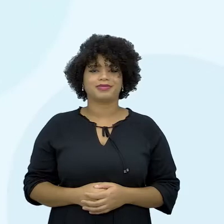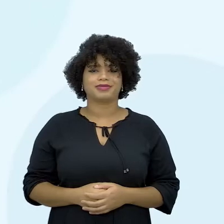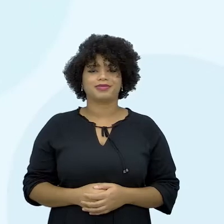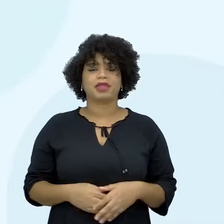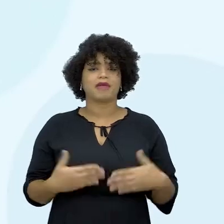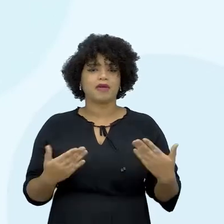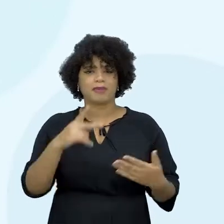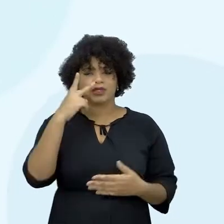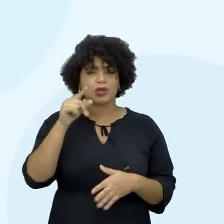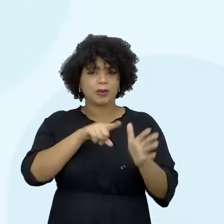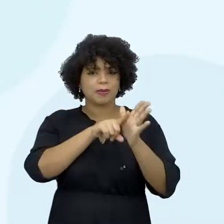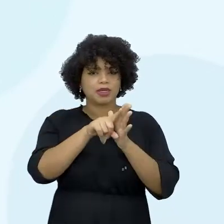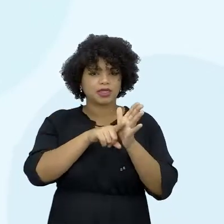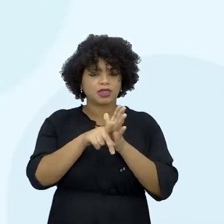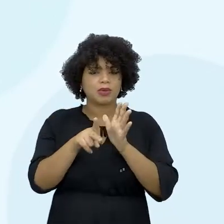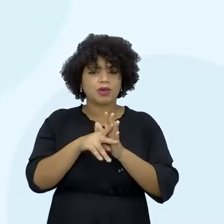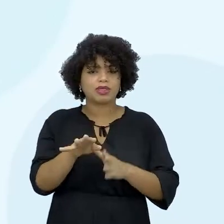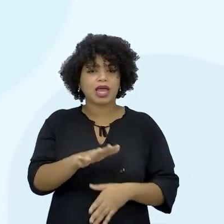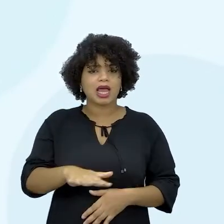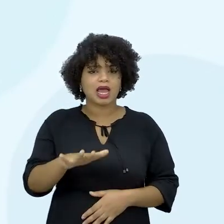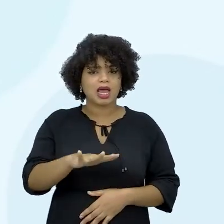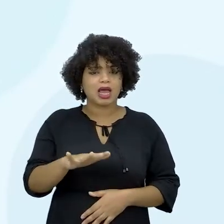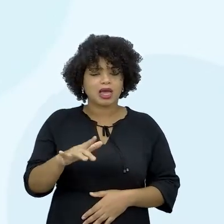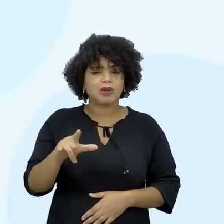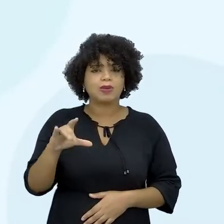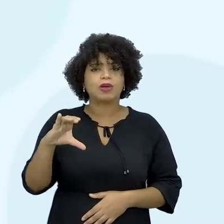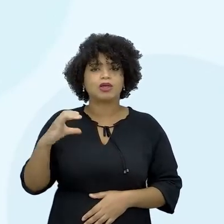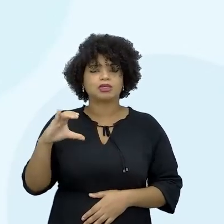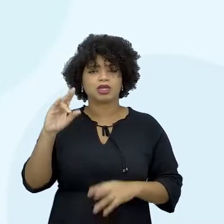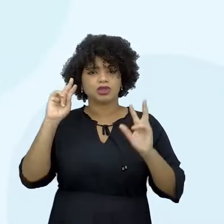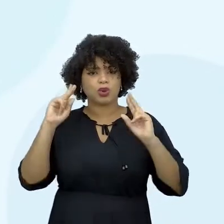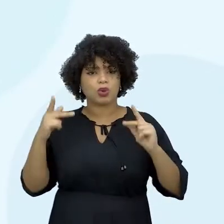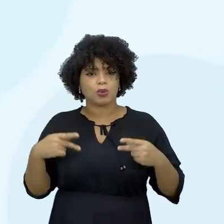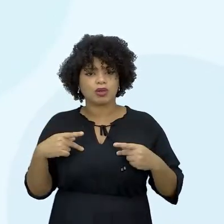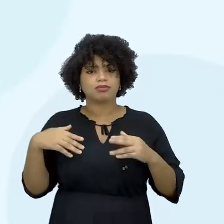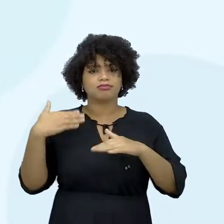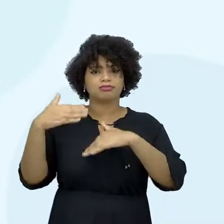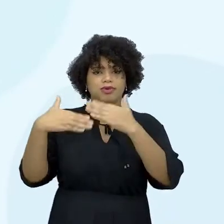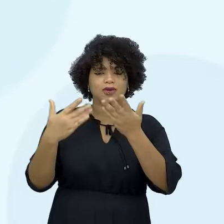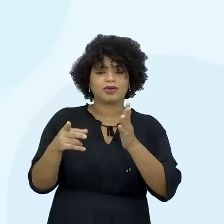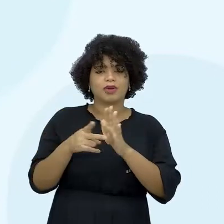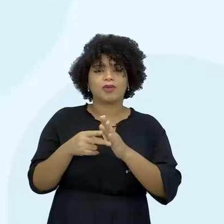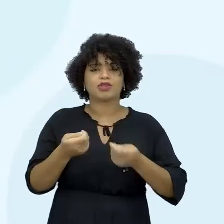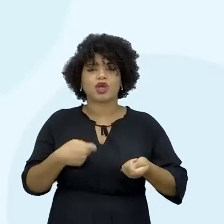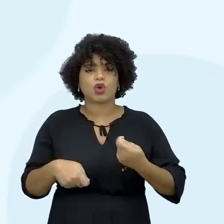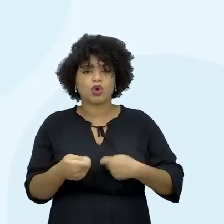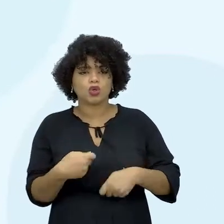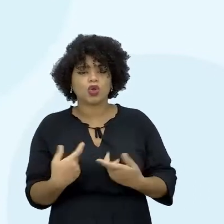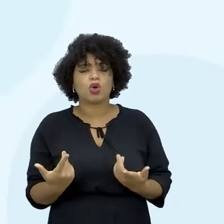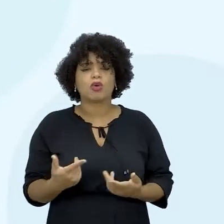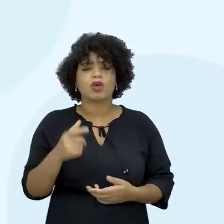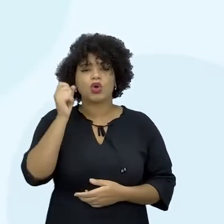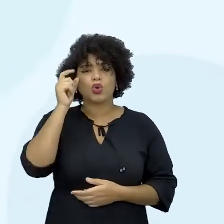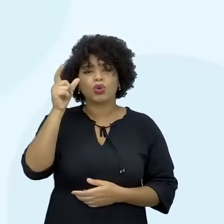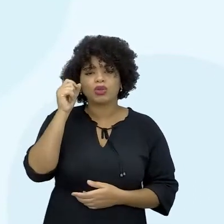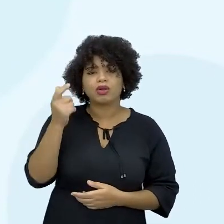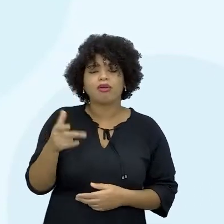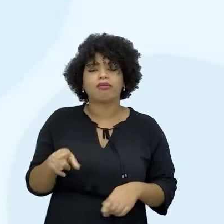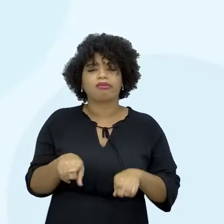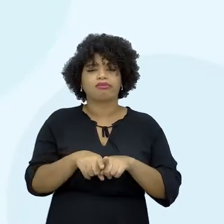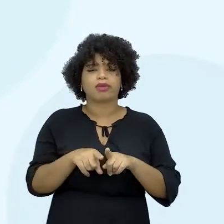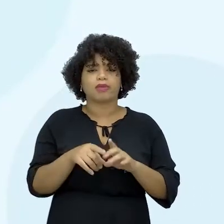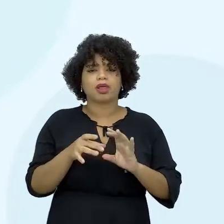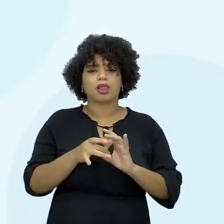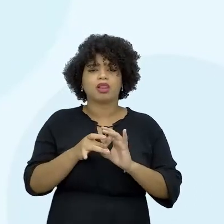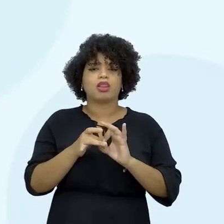dos pesquisadores da área de ciências humanas contribui decisivamente para o desenvolvimento econômico, cultural e democrático, por meio